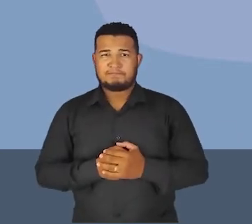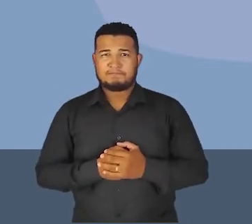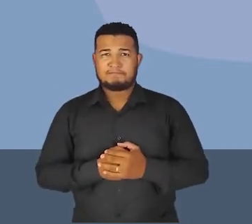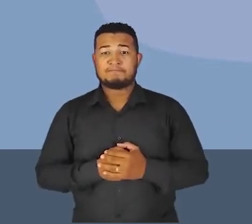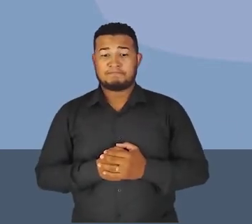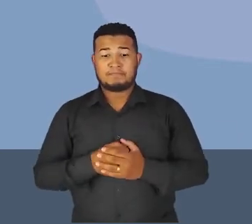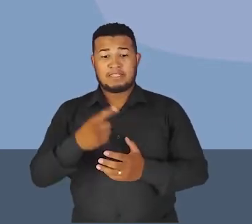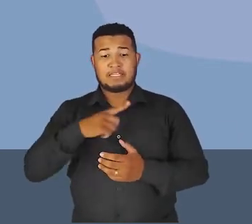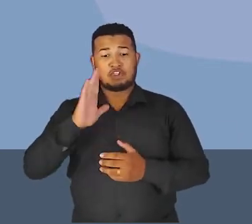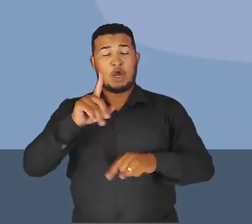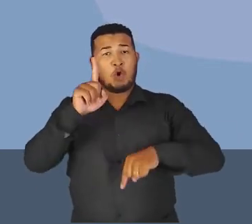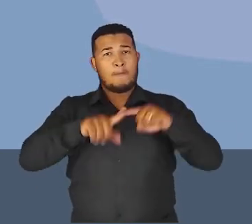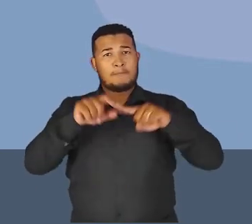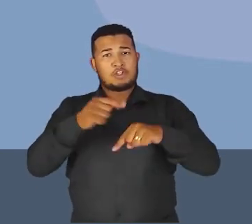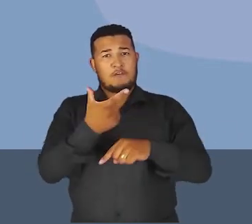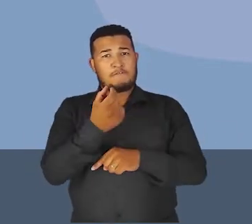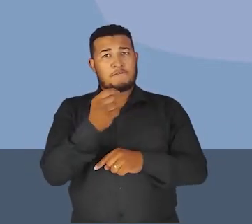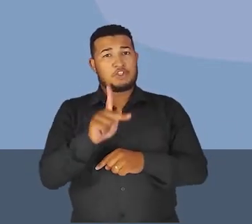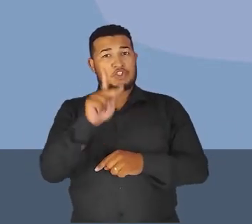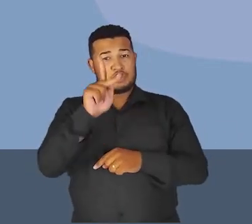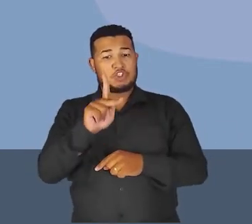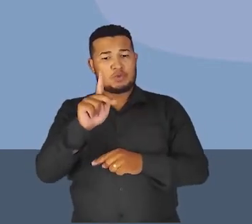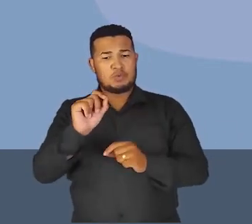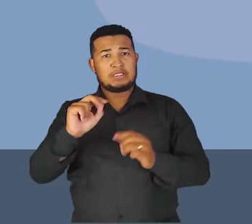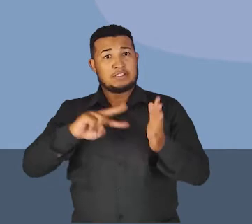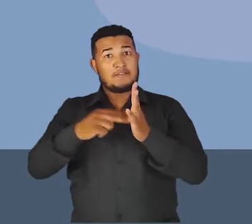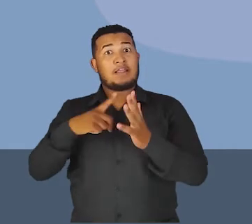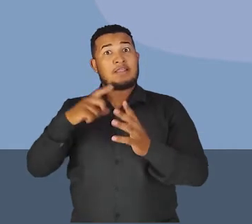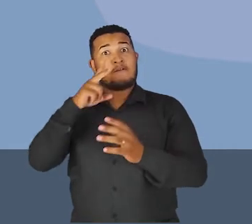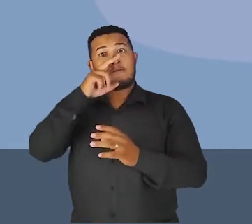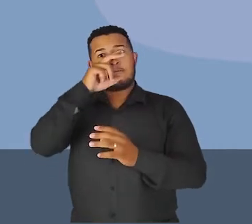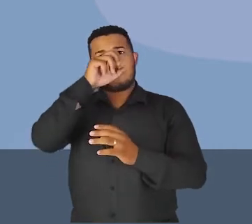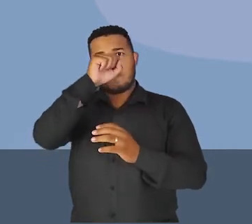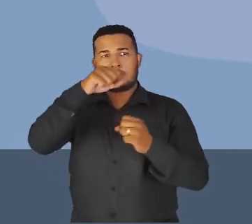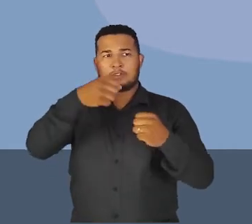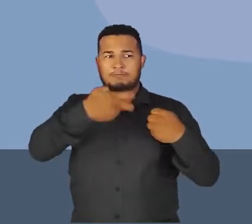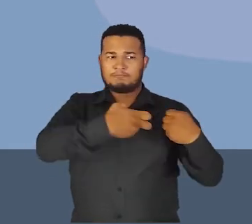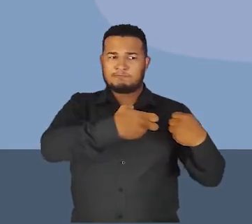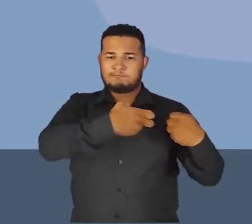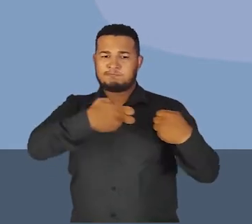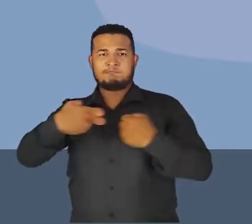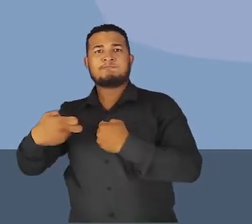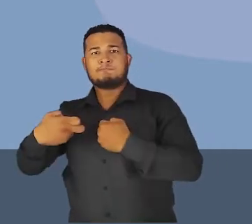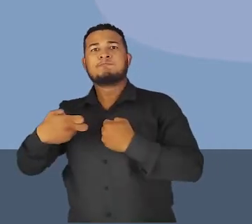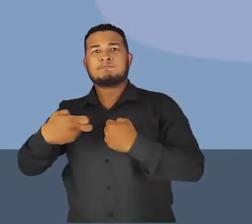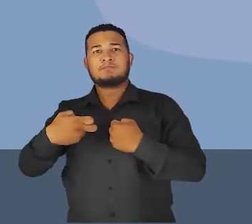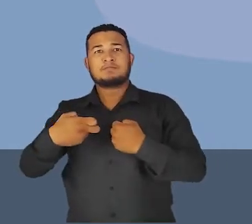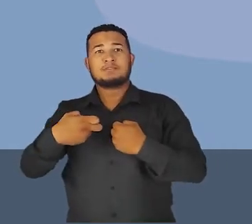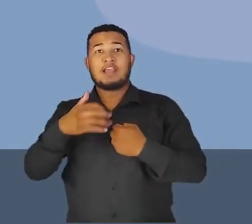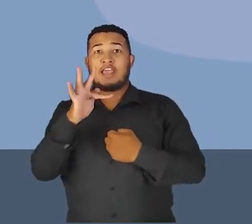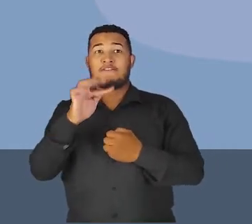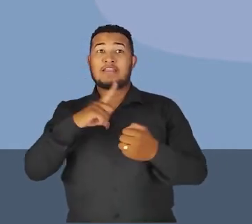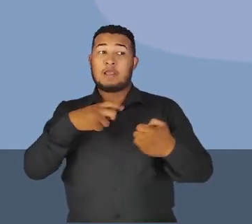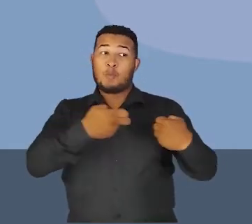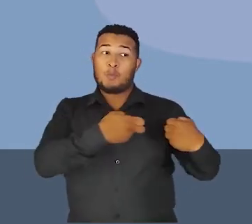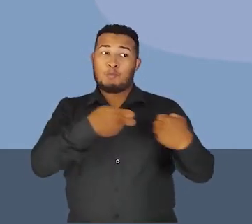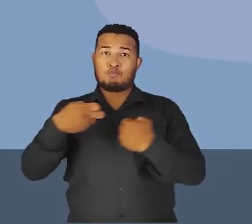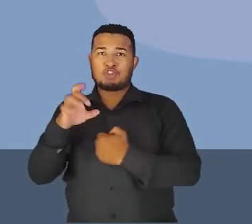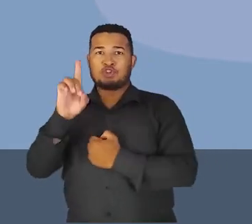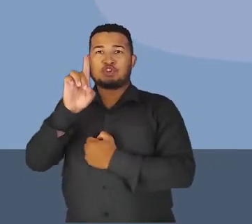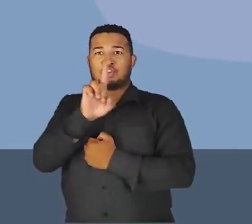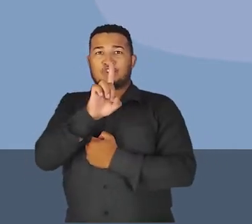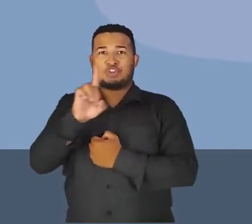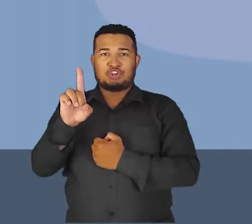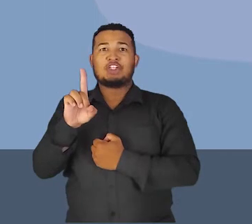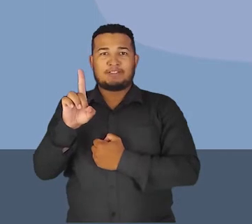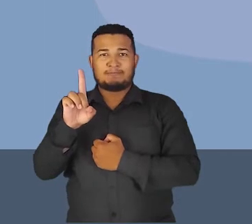Eu tenho um objeto de 20 kg sendo puxado por uma força, F, que está puxando ele para a direita.